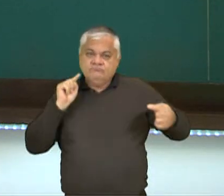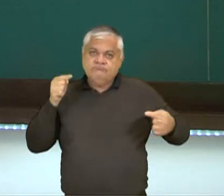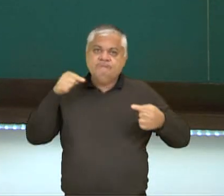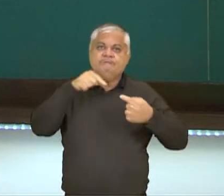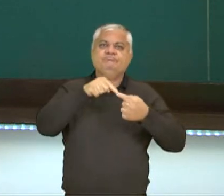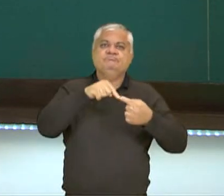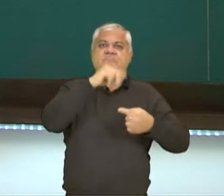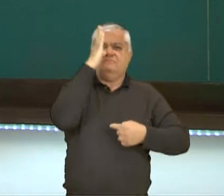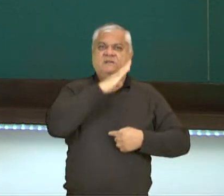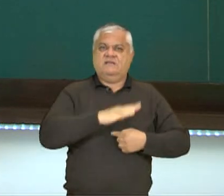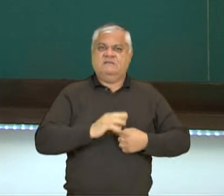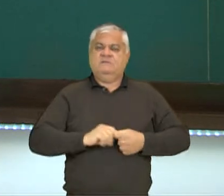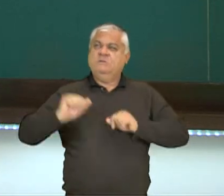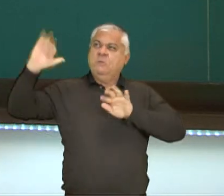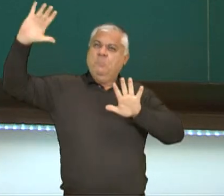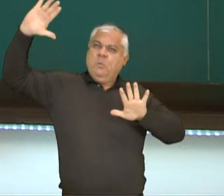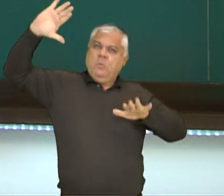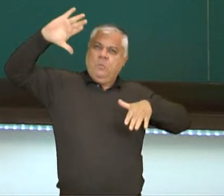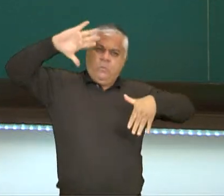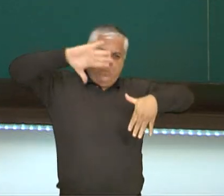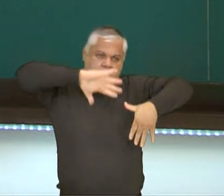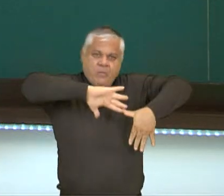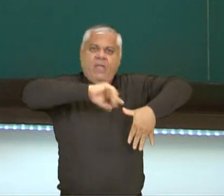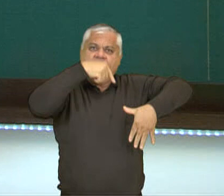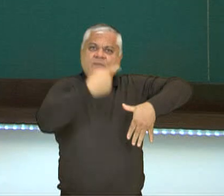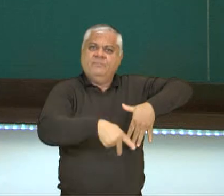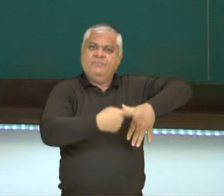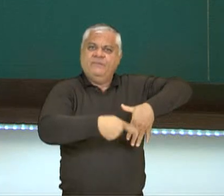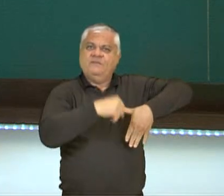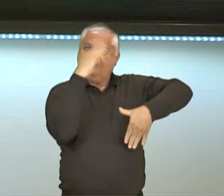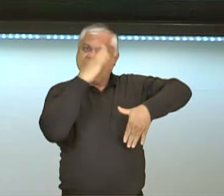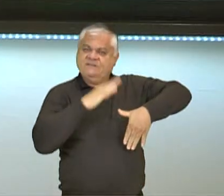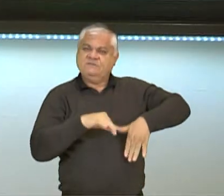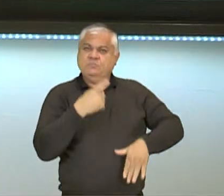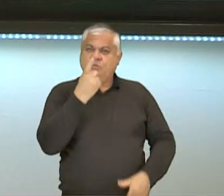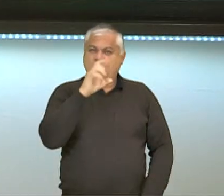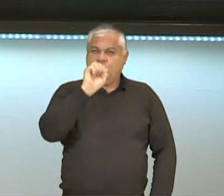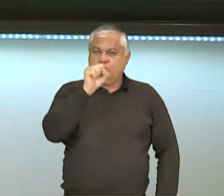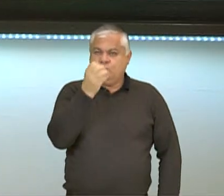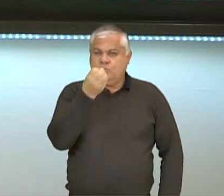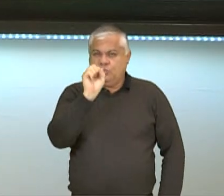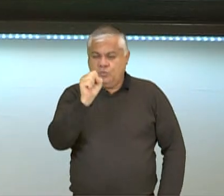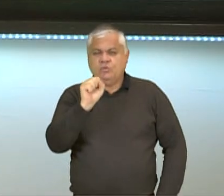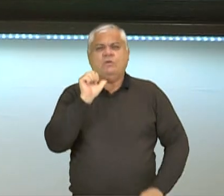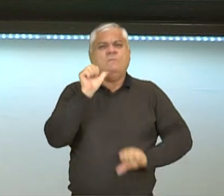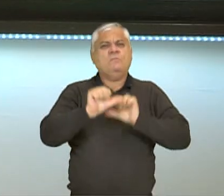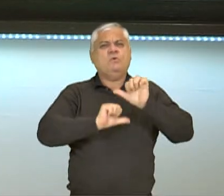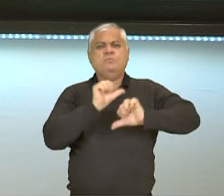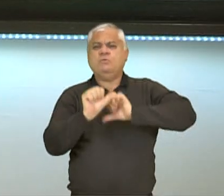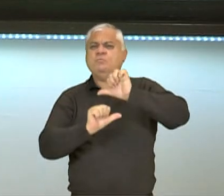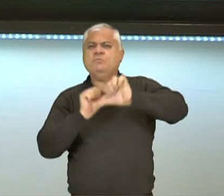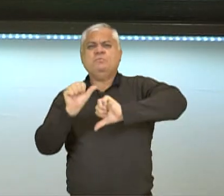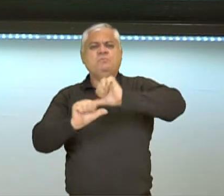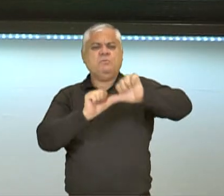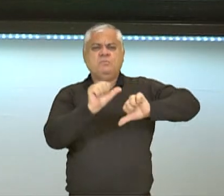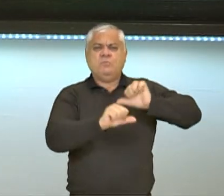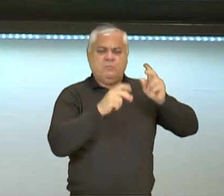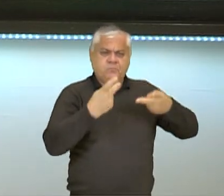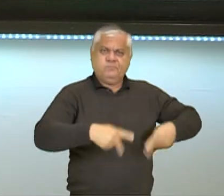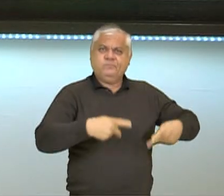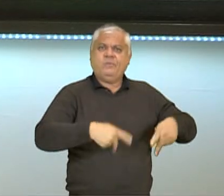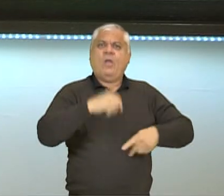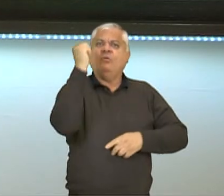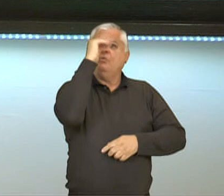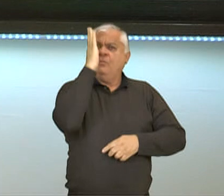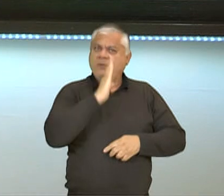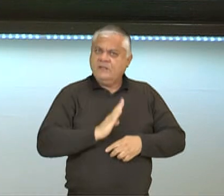ele chega aqui em 1808. A gente vai falar sobre as mudanças, as transformações